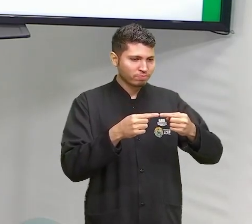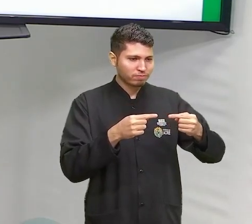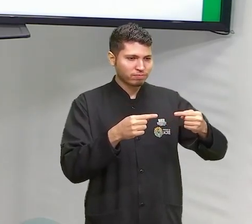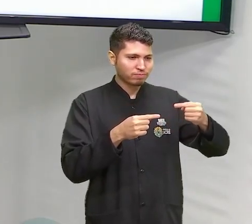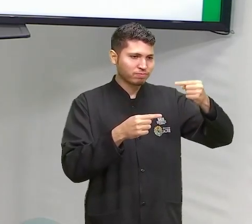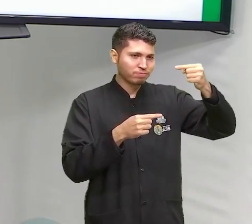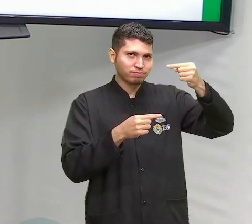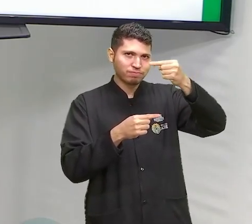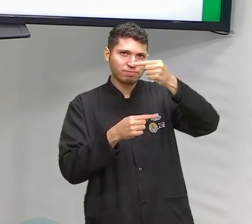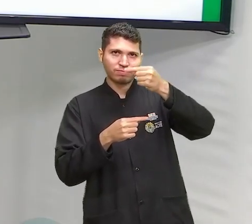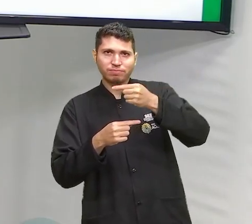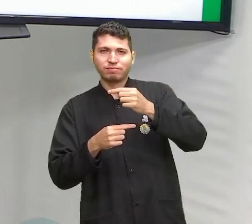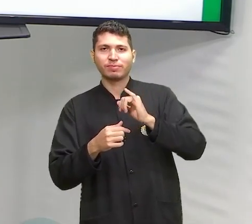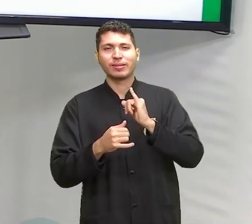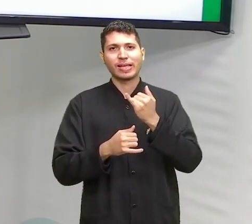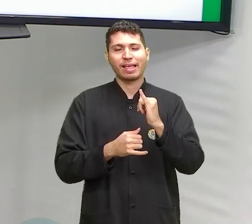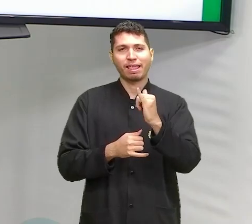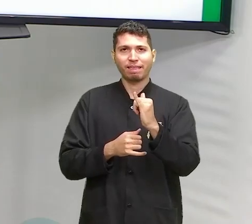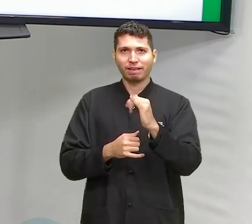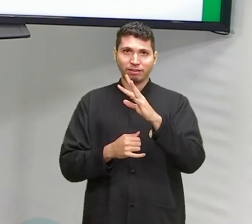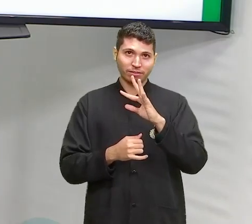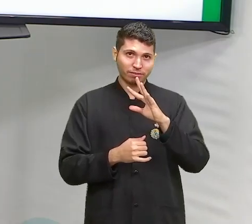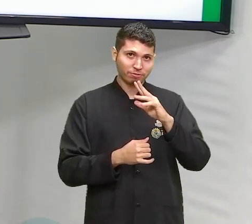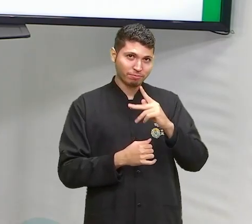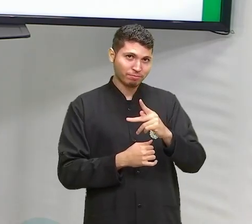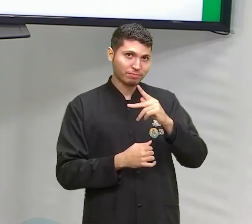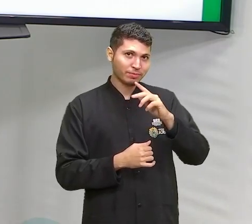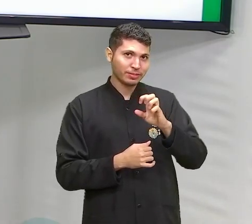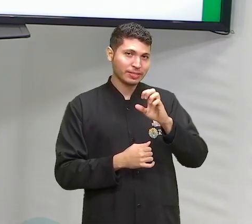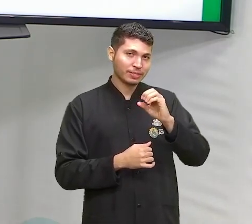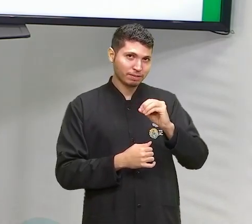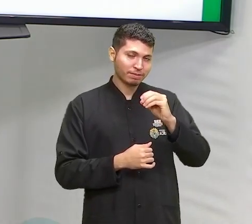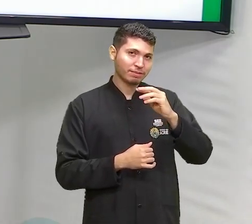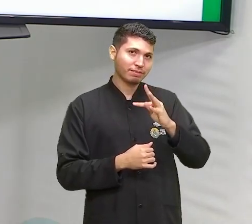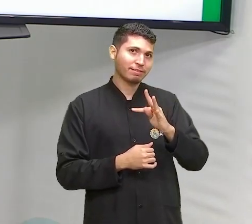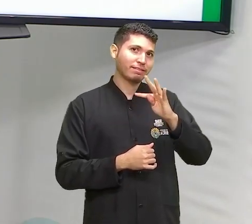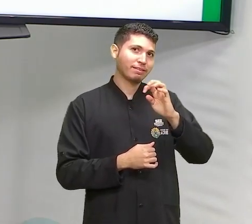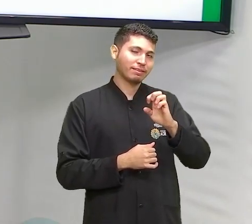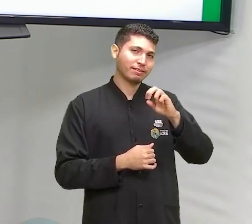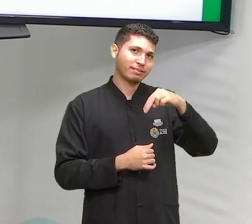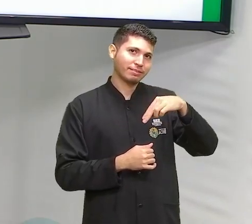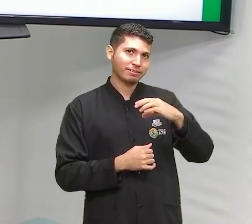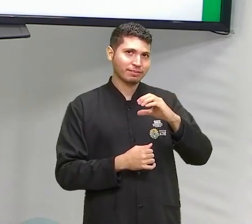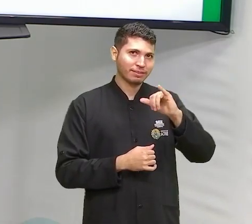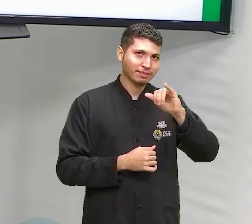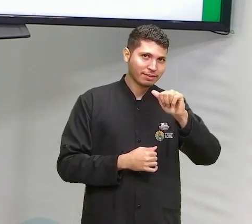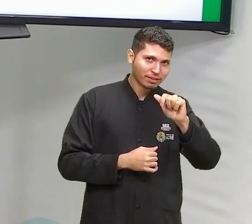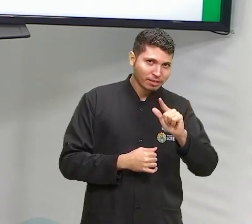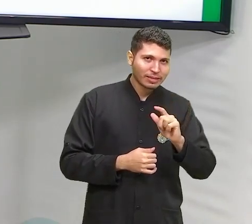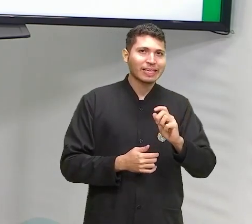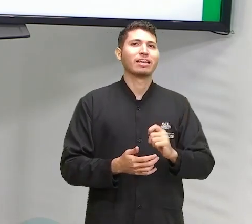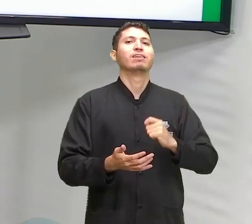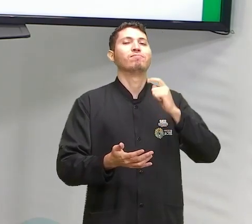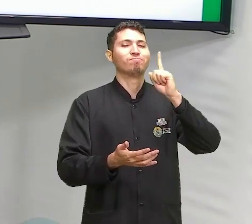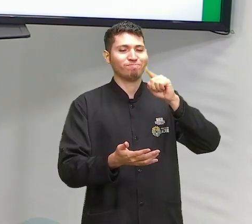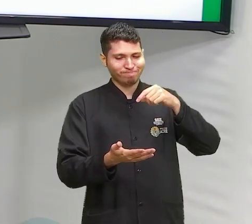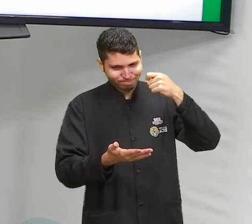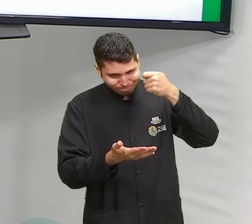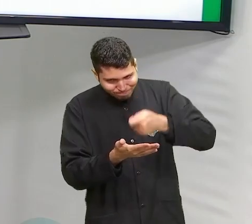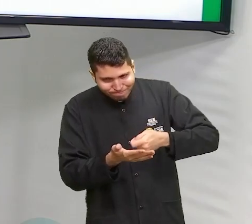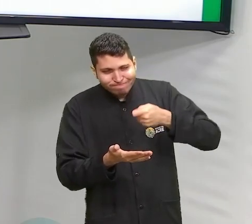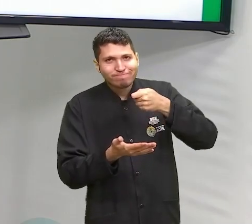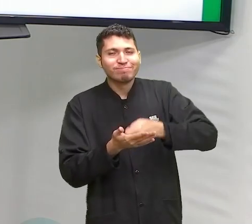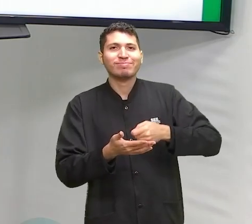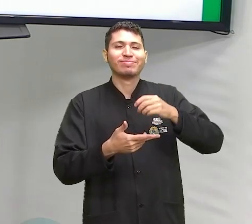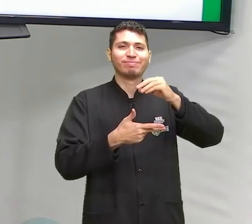elétrica. Esse assunto, como a maioria dos assuntos relacionados à eletricidade, é bastante cobrado no Enem. A área da física que a